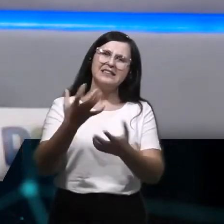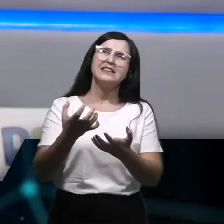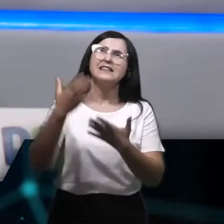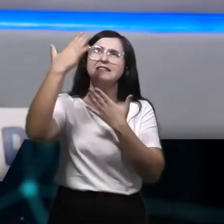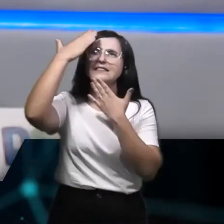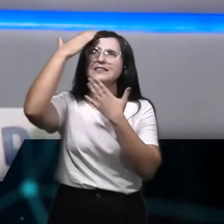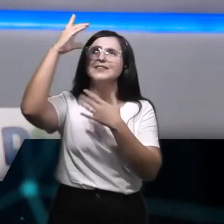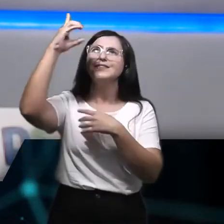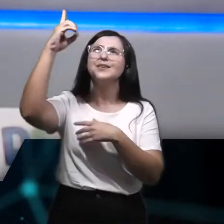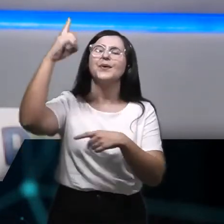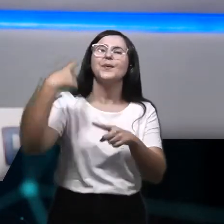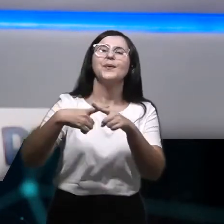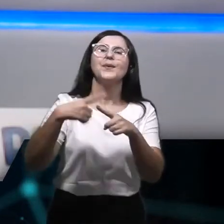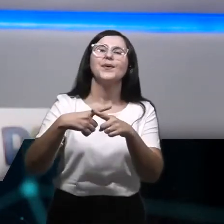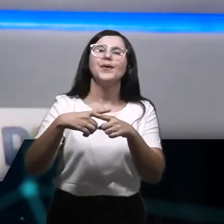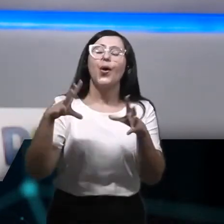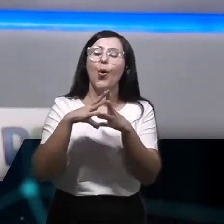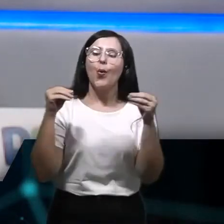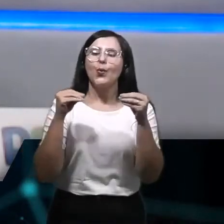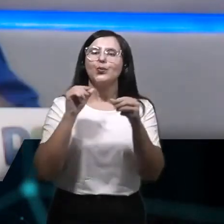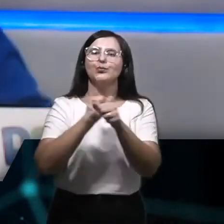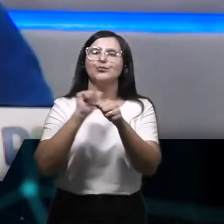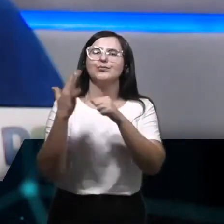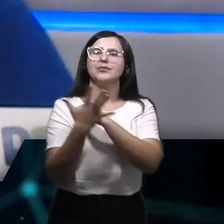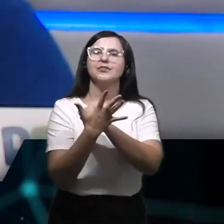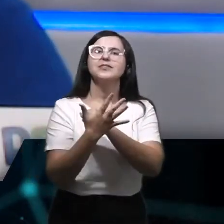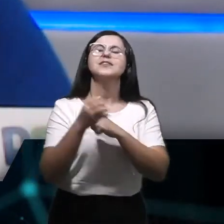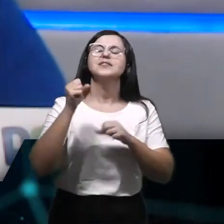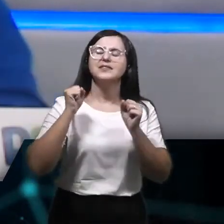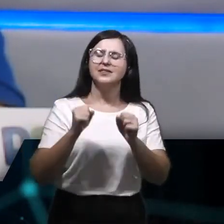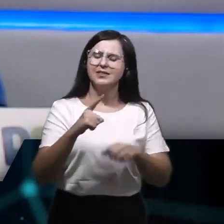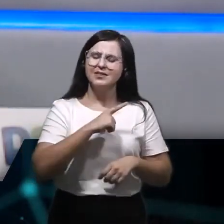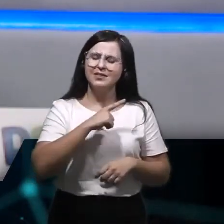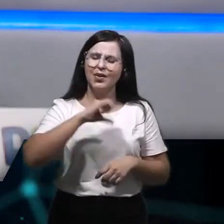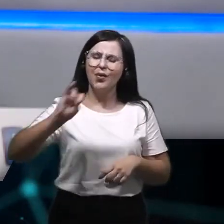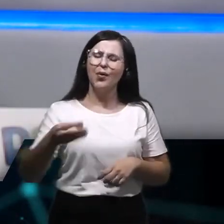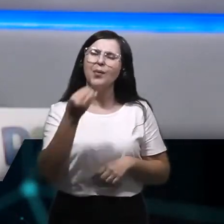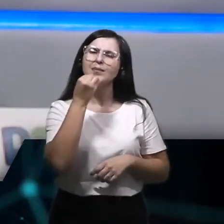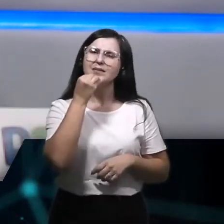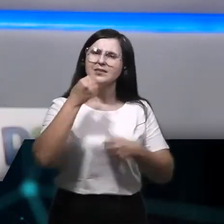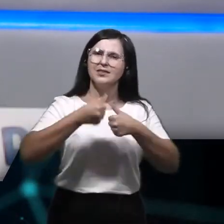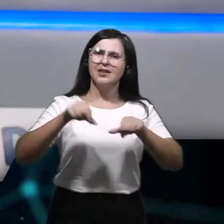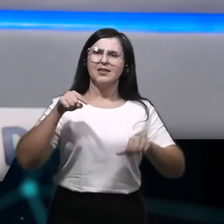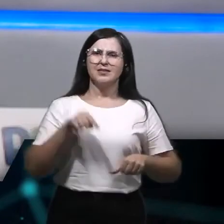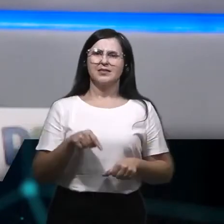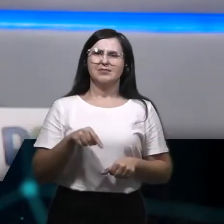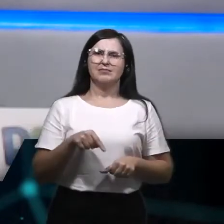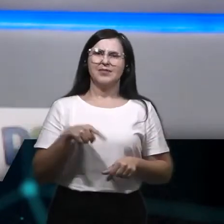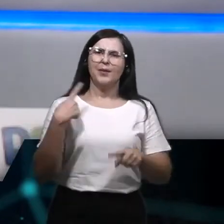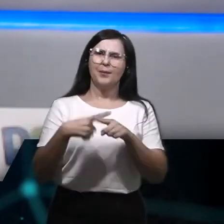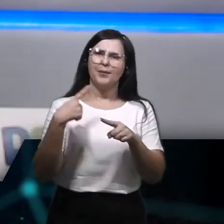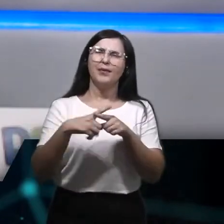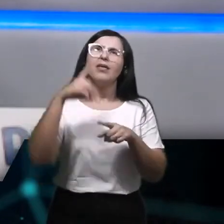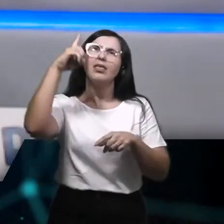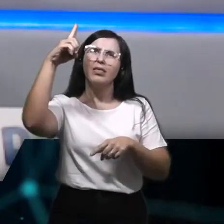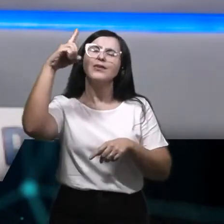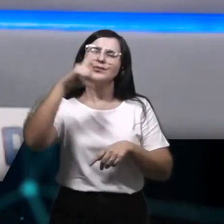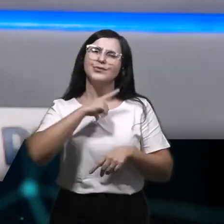ter me resgatado do Covid e ter me dado a oportunidade de aqui estar. E se eu aqui estou, nós sabemos que Deus tem